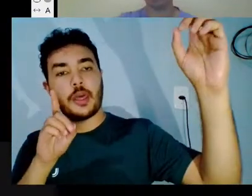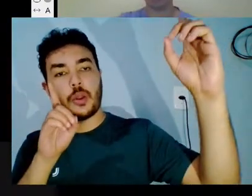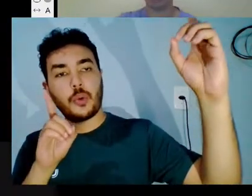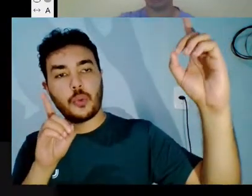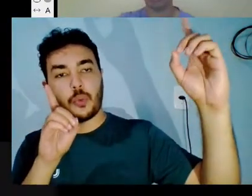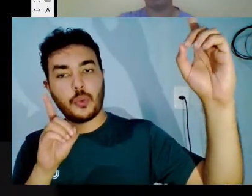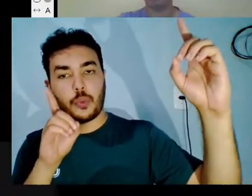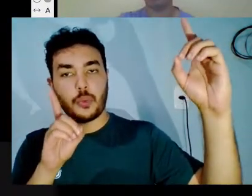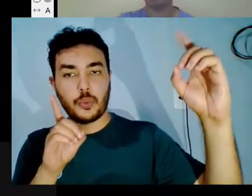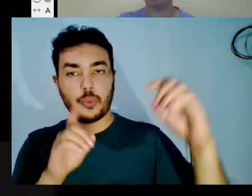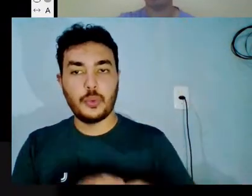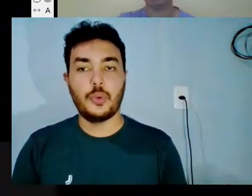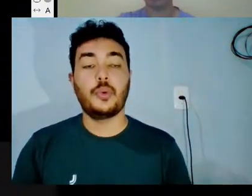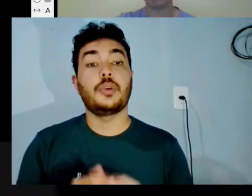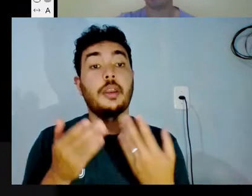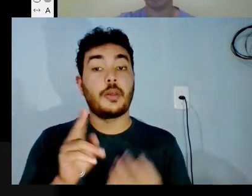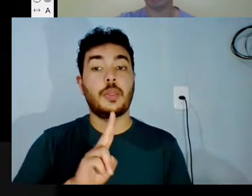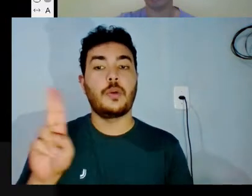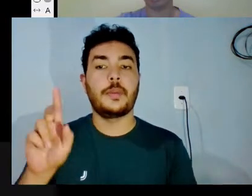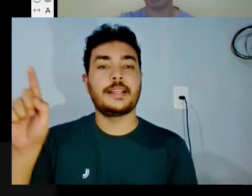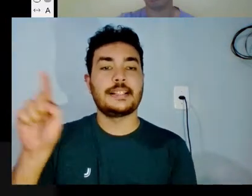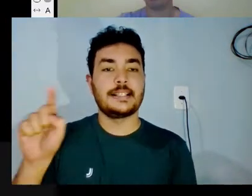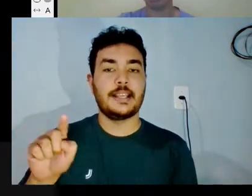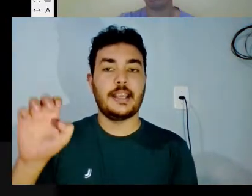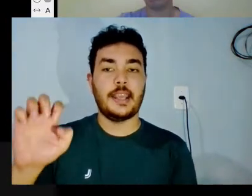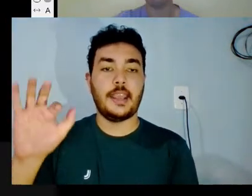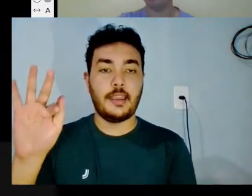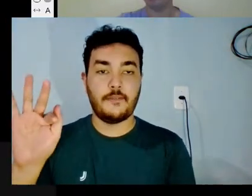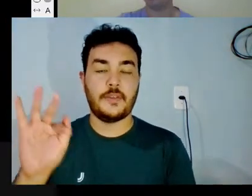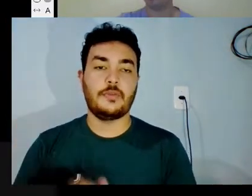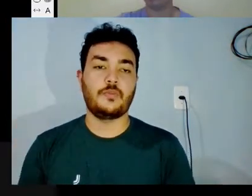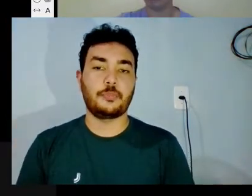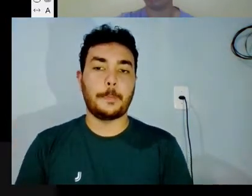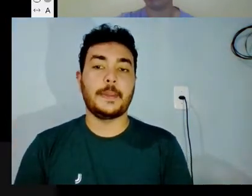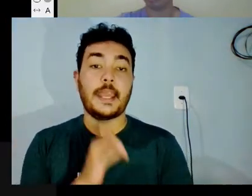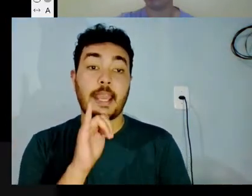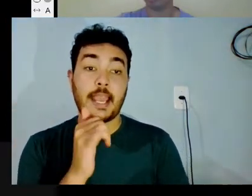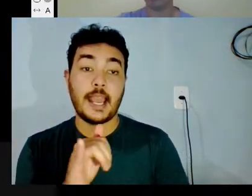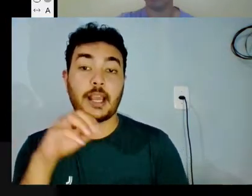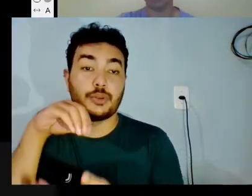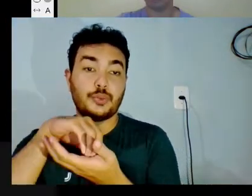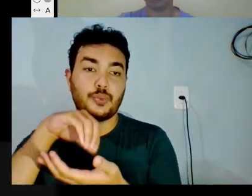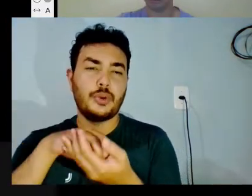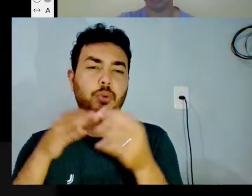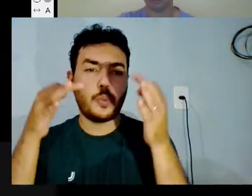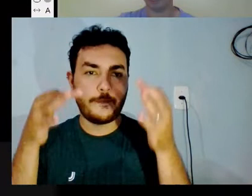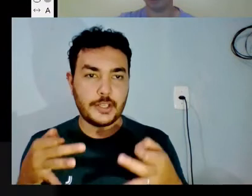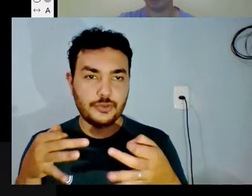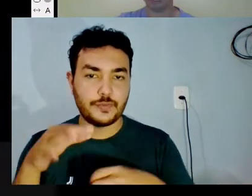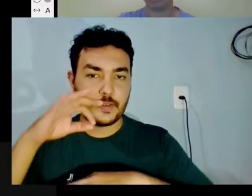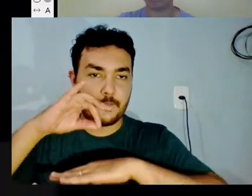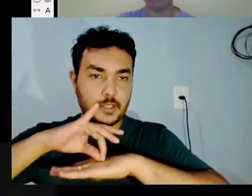o ZEF aqui, ó. O Z é a carga nuclear, que é carga nuclear efetiva. Como que a carga nuclear efetiva é medida? Ela